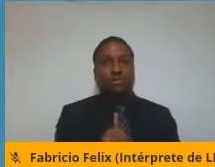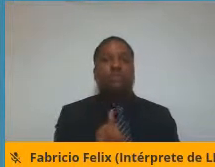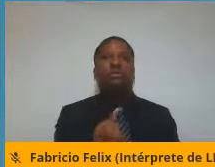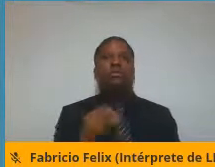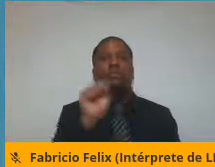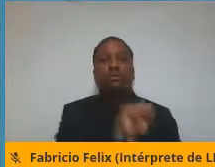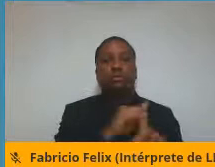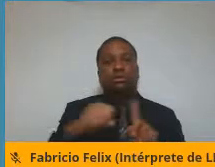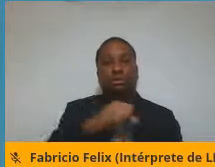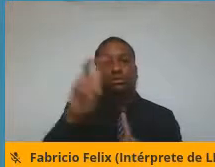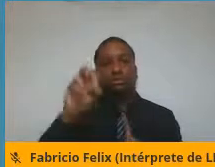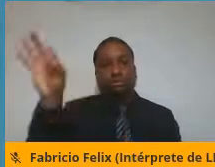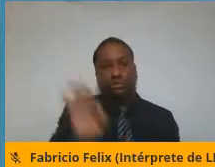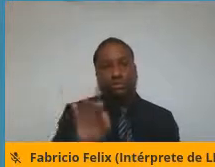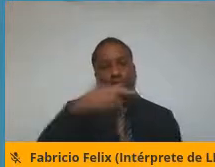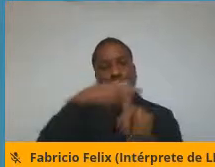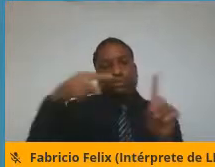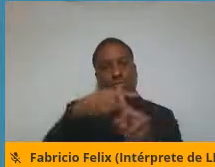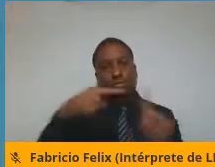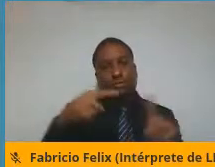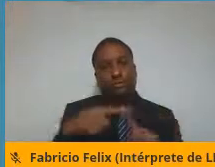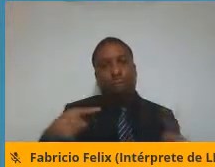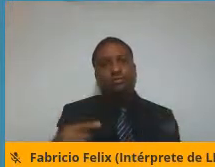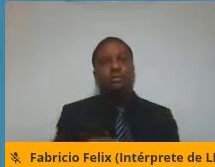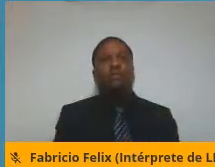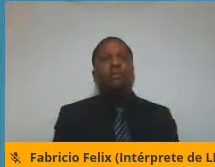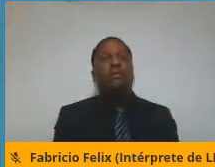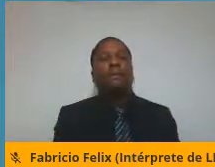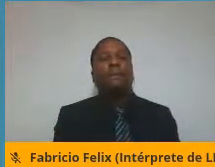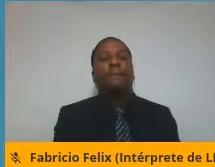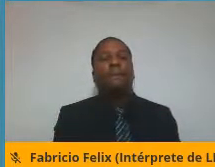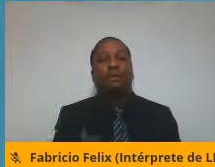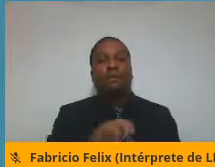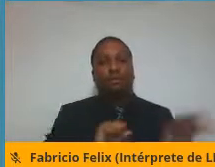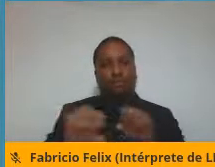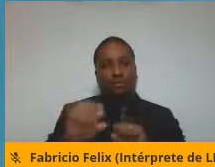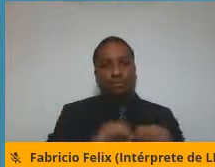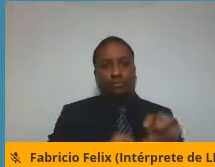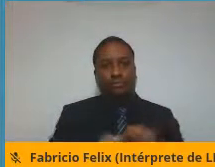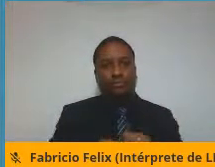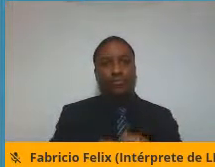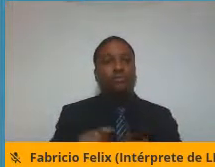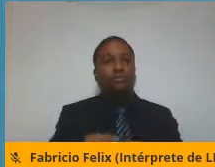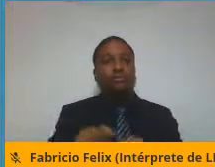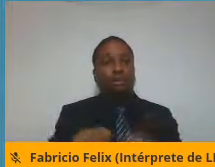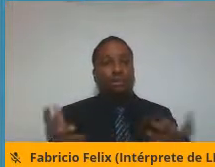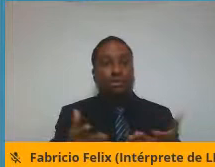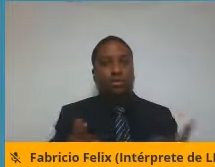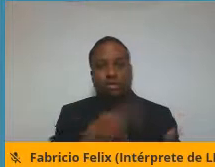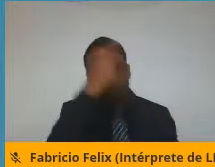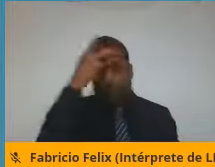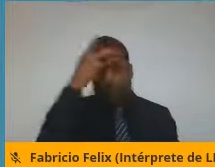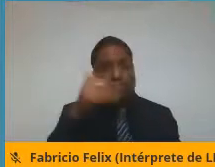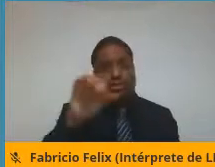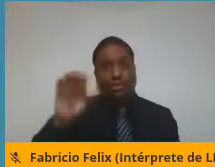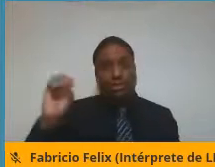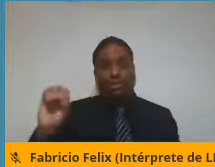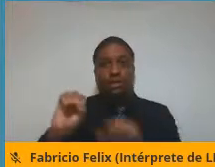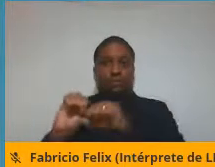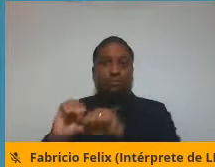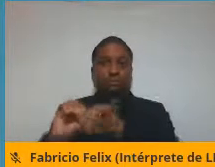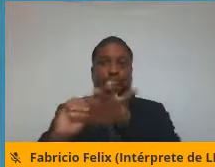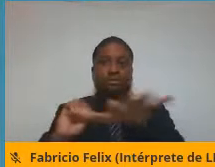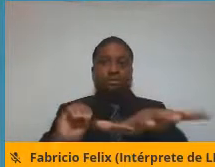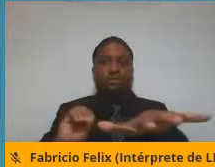50% aproximadamente a chance de contágio. Isso faz com que agora 100 pessoas contaminem